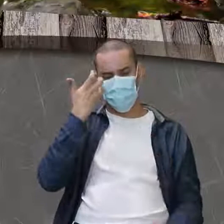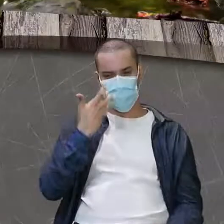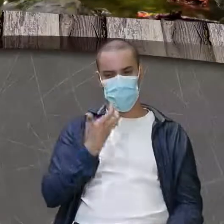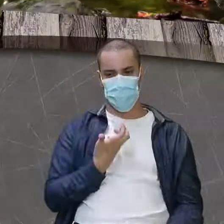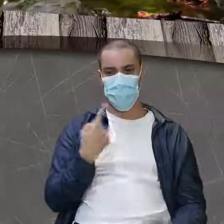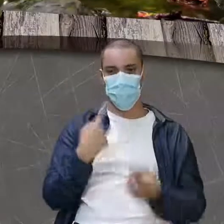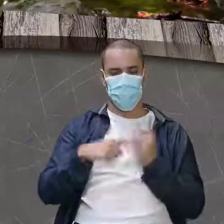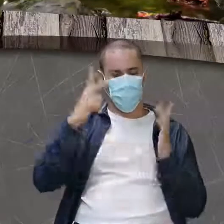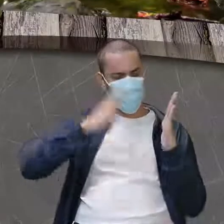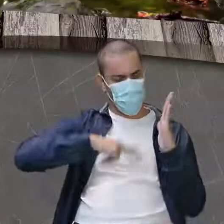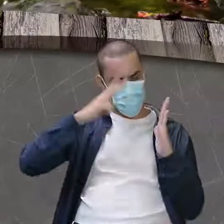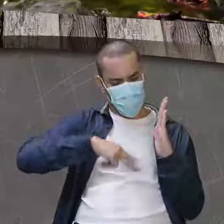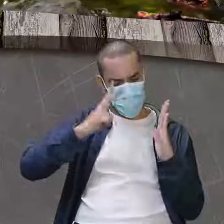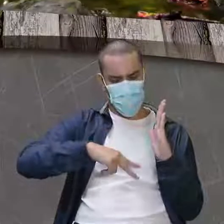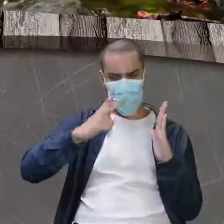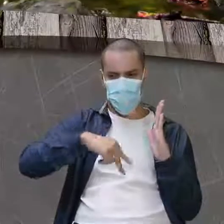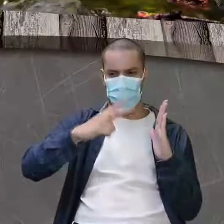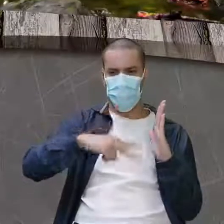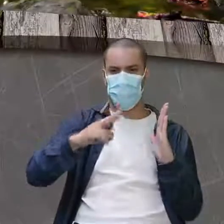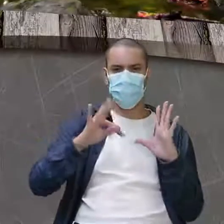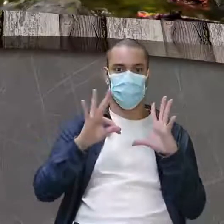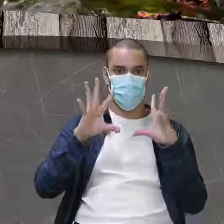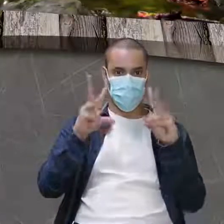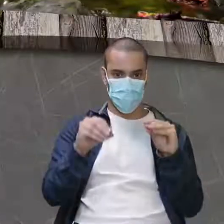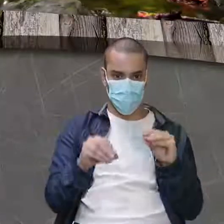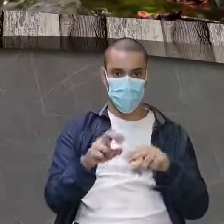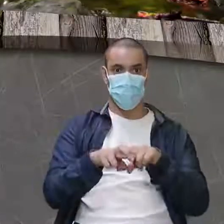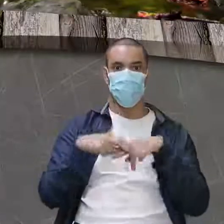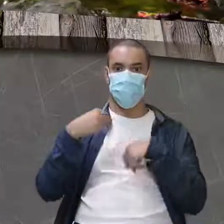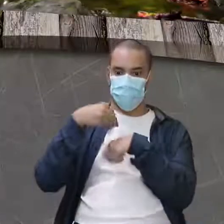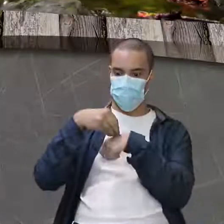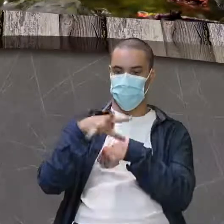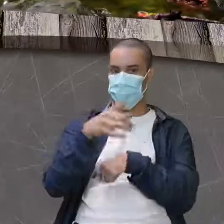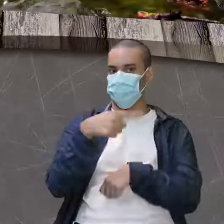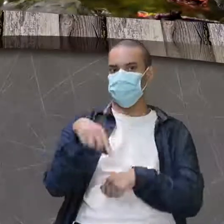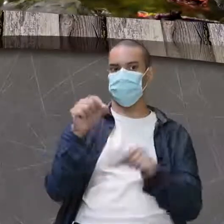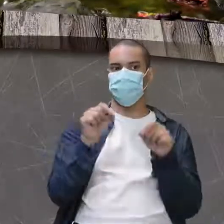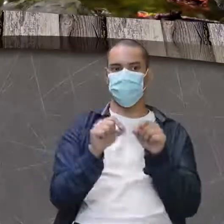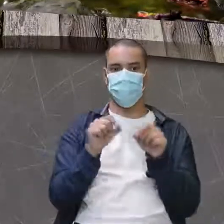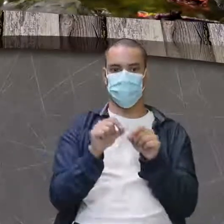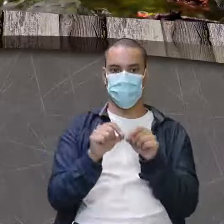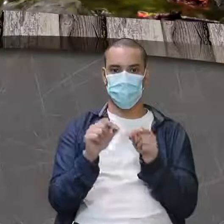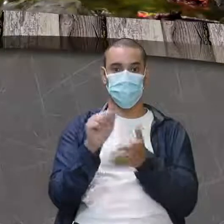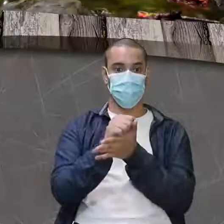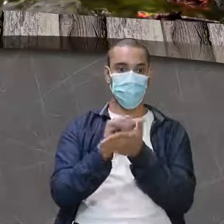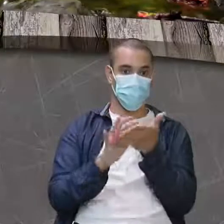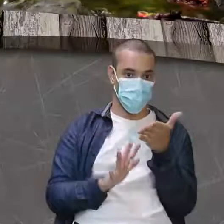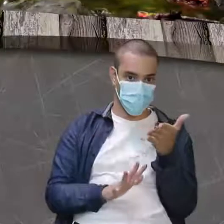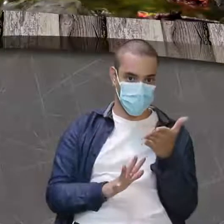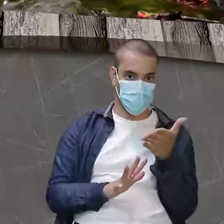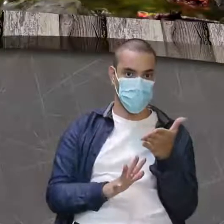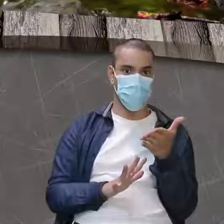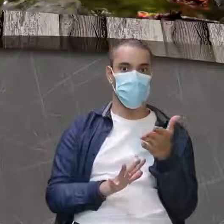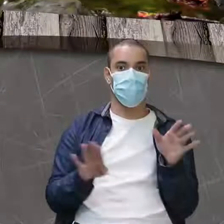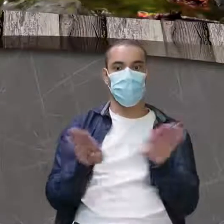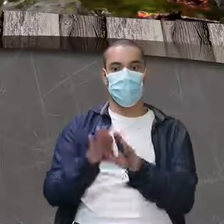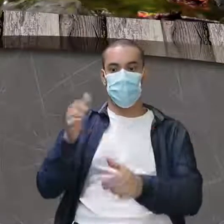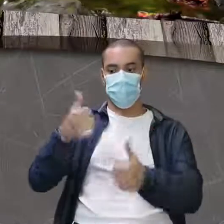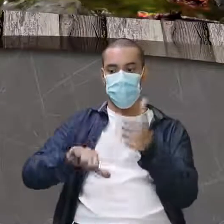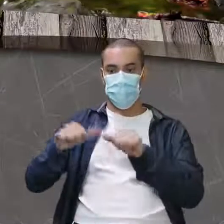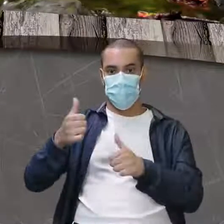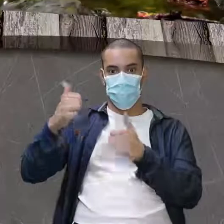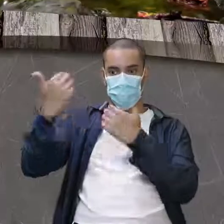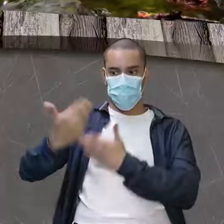você trabalhou ali as questões anteriores. Então, o que eu recomendo quando você está fazendo uma atividade, uma